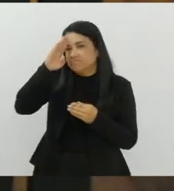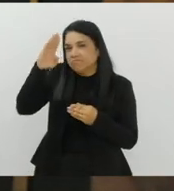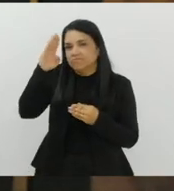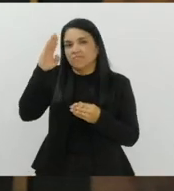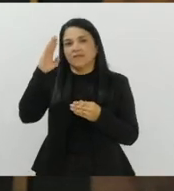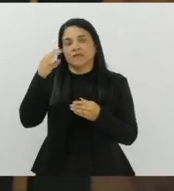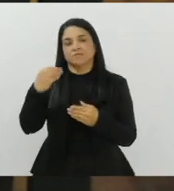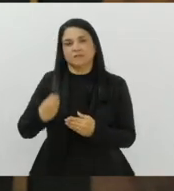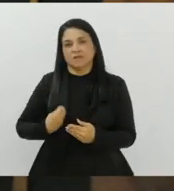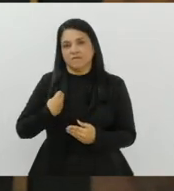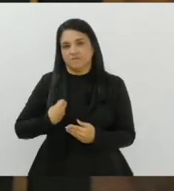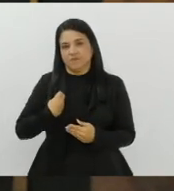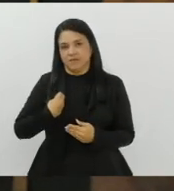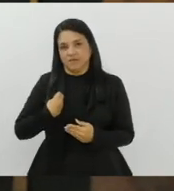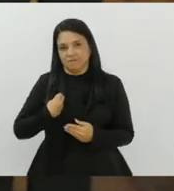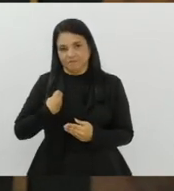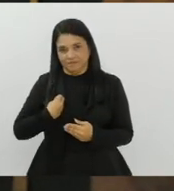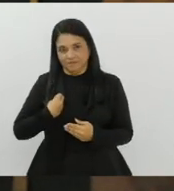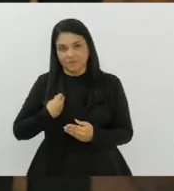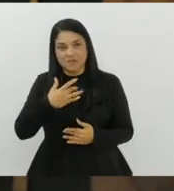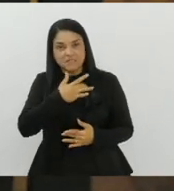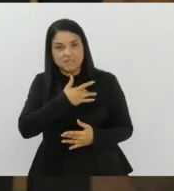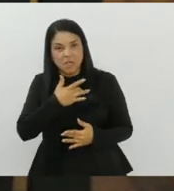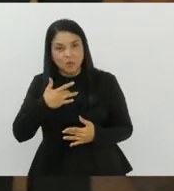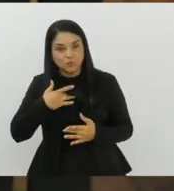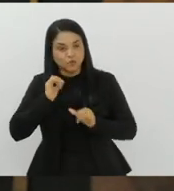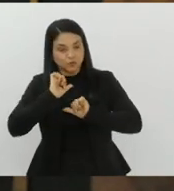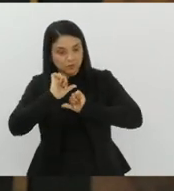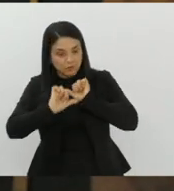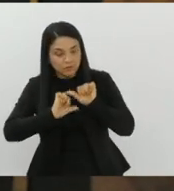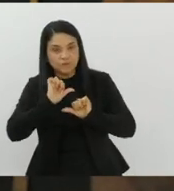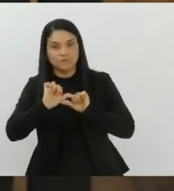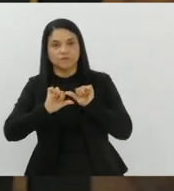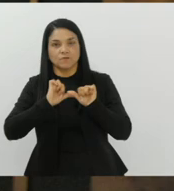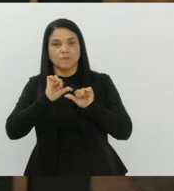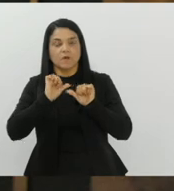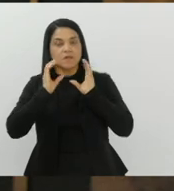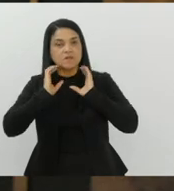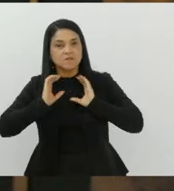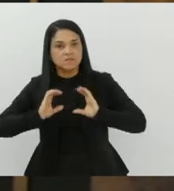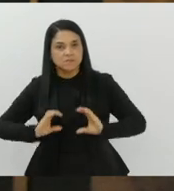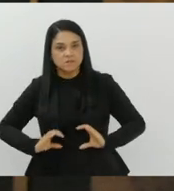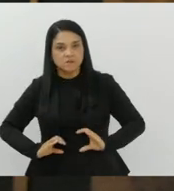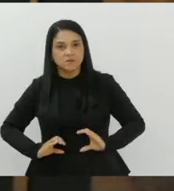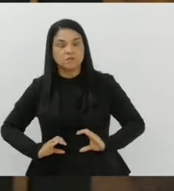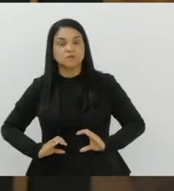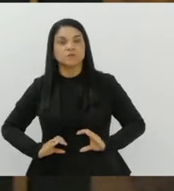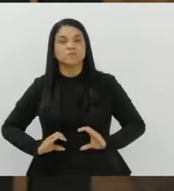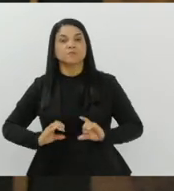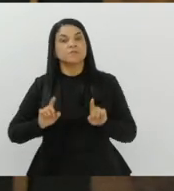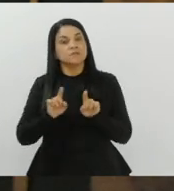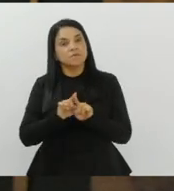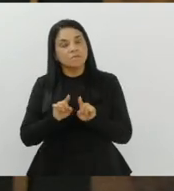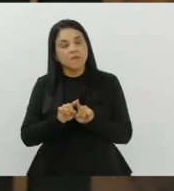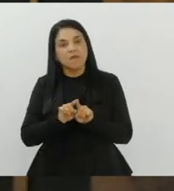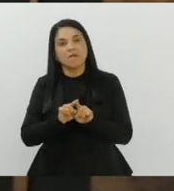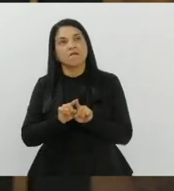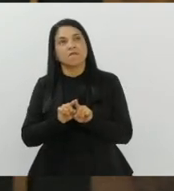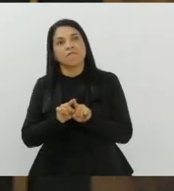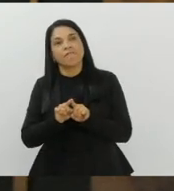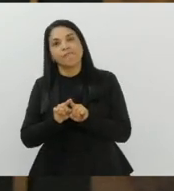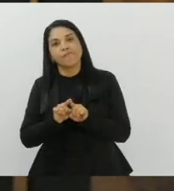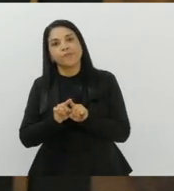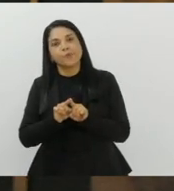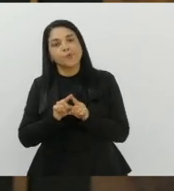sua reabilitação, né? Para transformá-las em cidadãos e para trazê-las, né, no